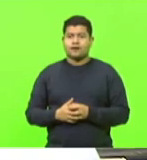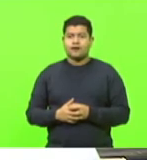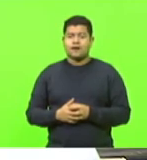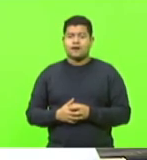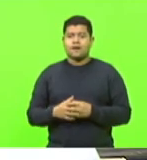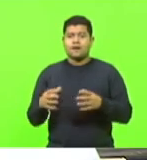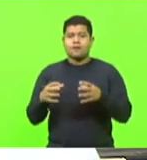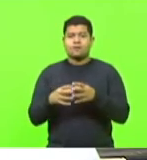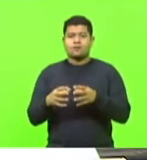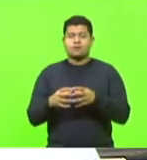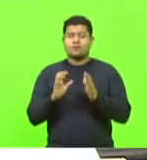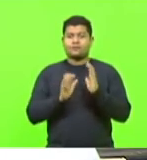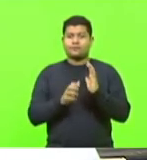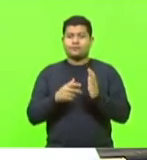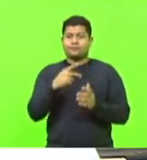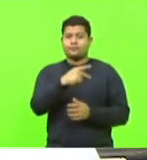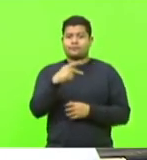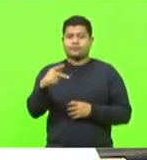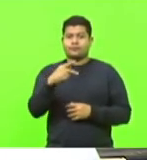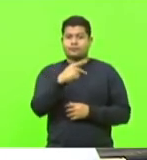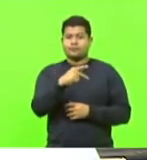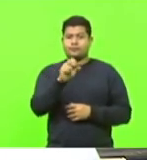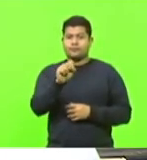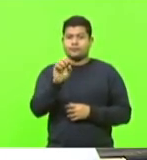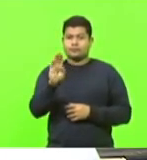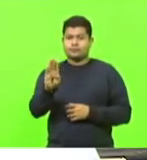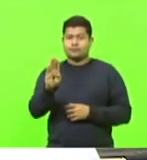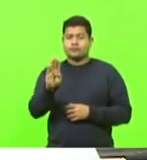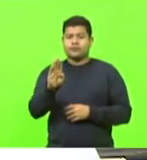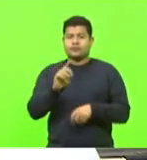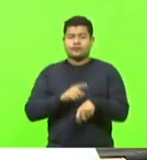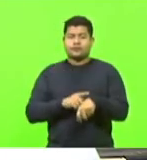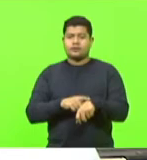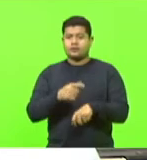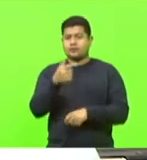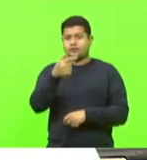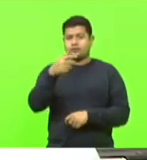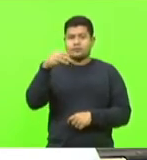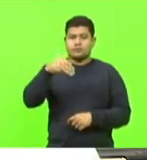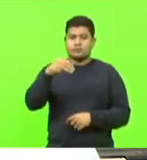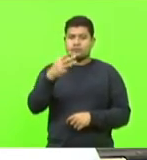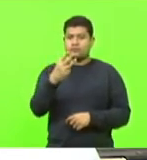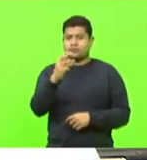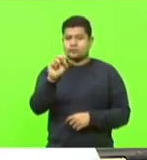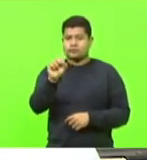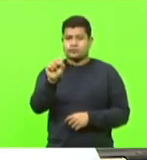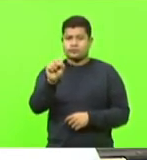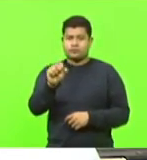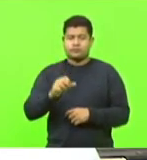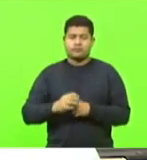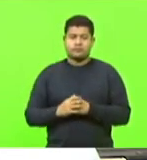Bloco PP-PSB, por 7 minutos e 30 segundos.